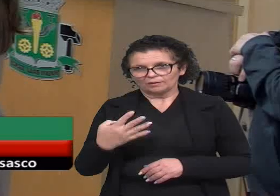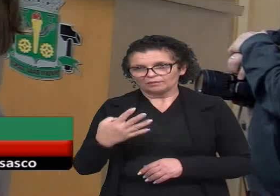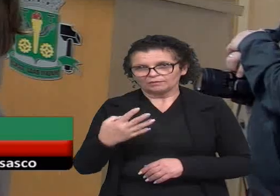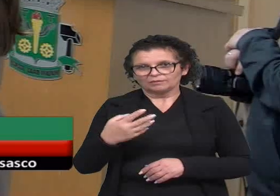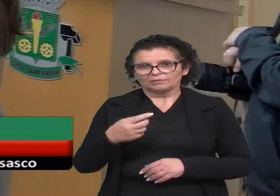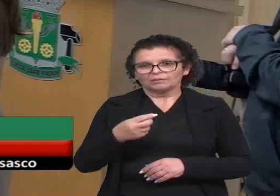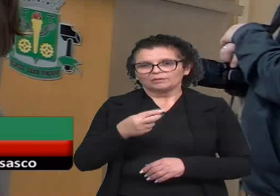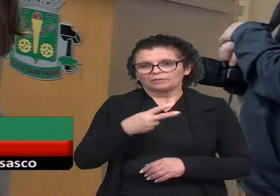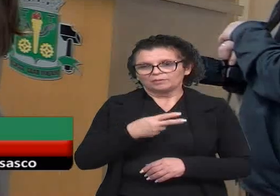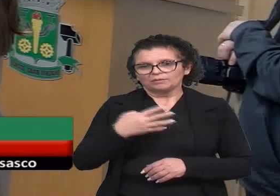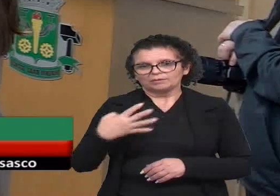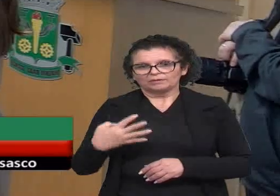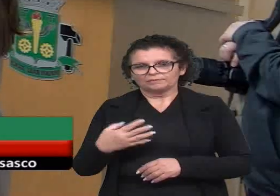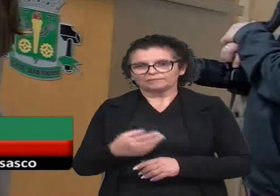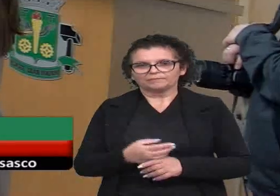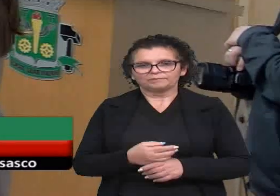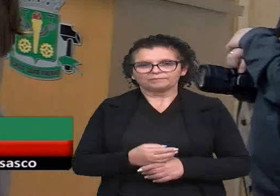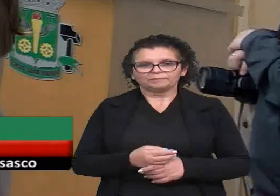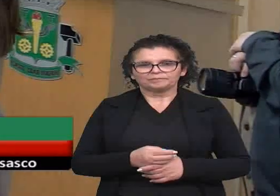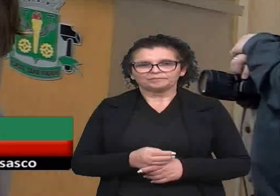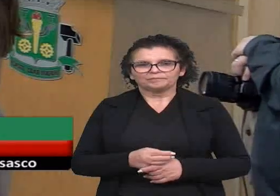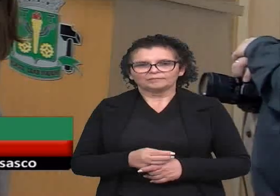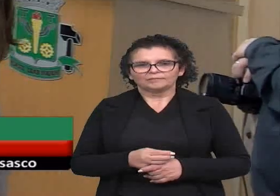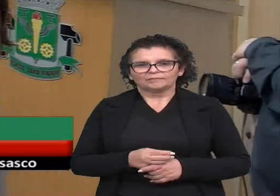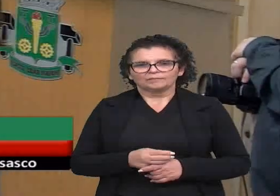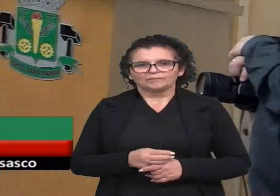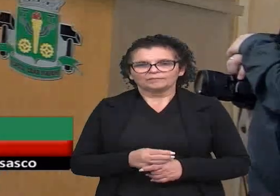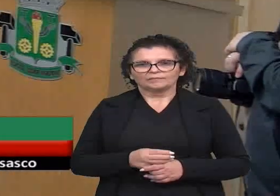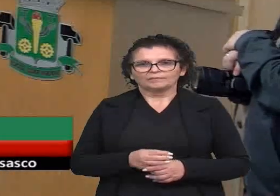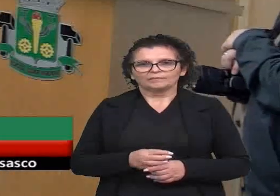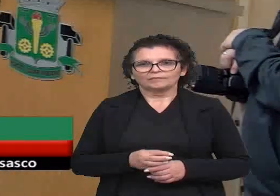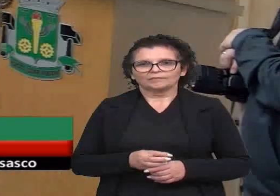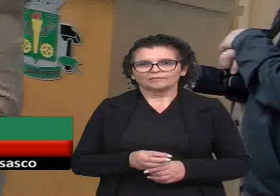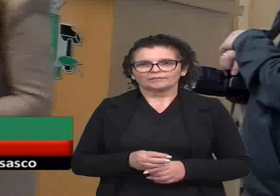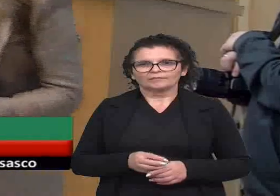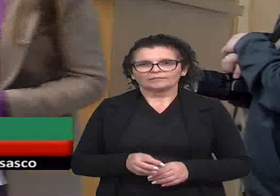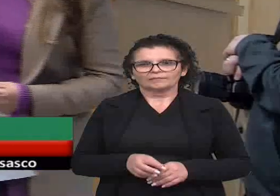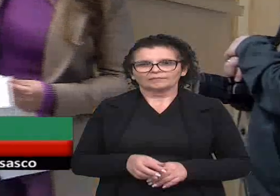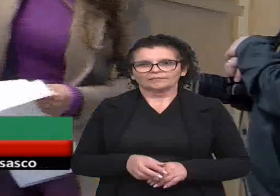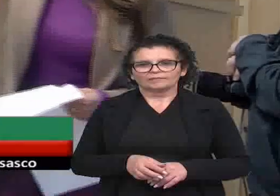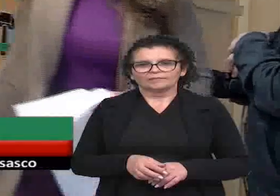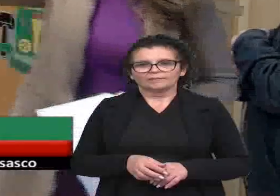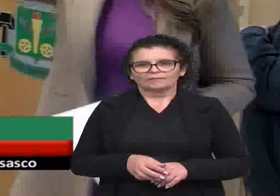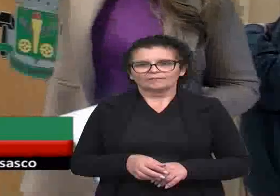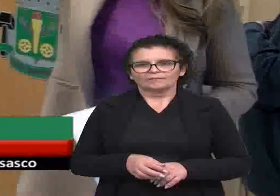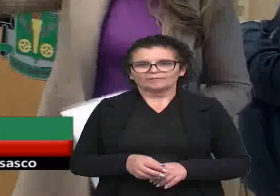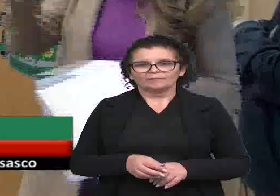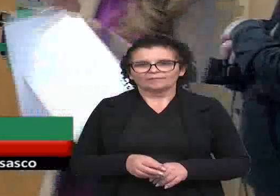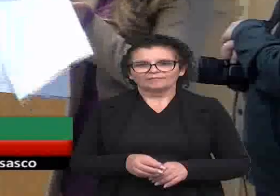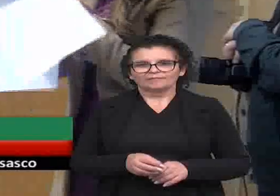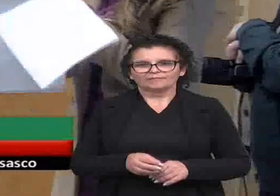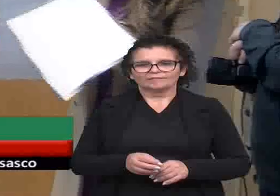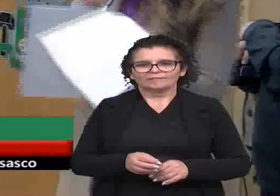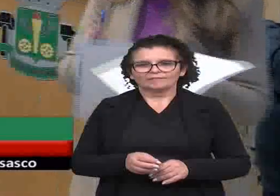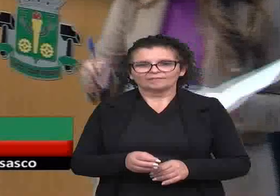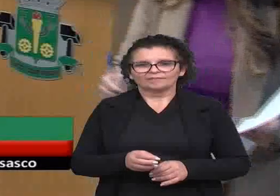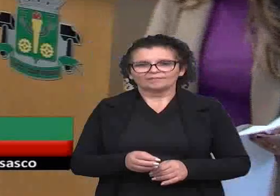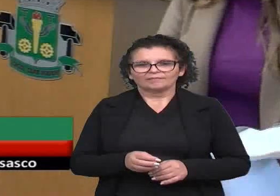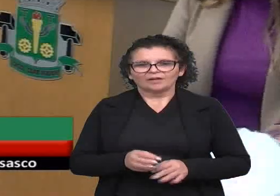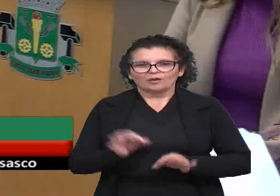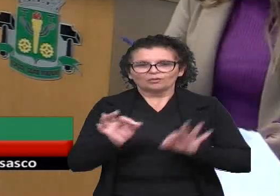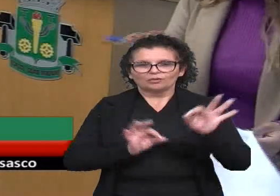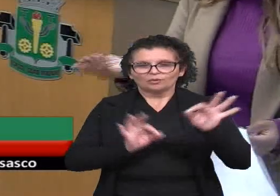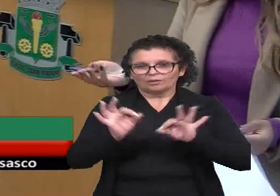2004-2023, o pessoal do IDM aqui. Aí a Maria Tereza faz... Tá bom. Só